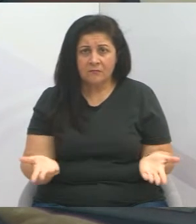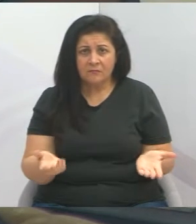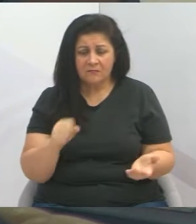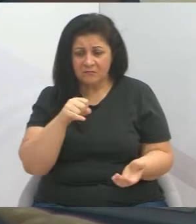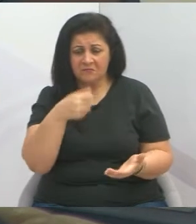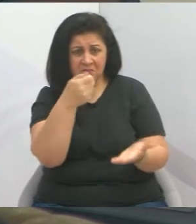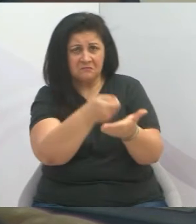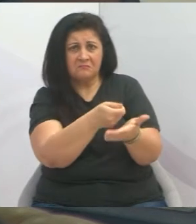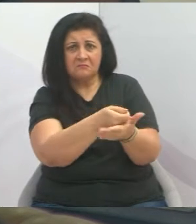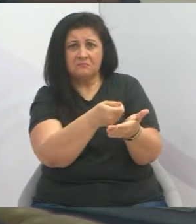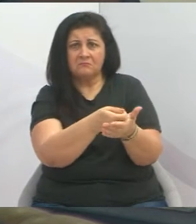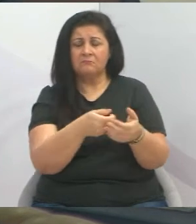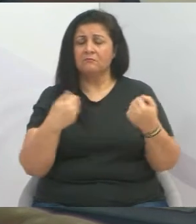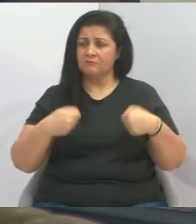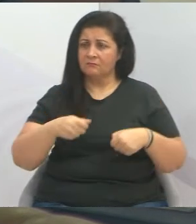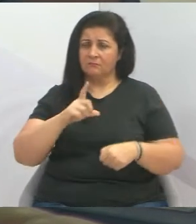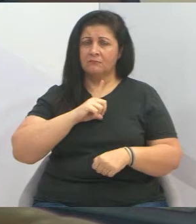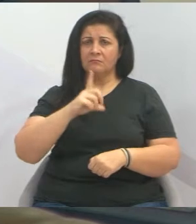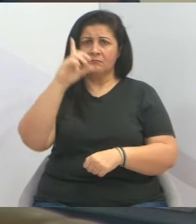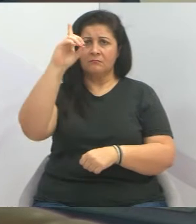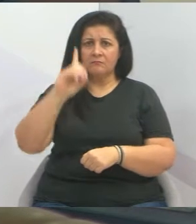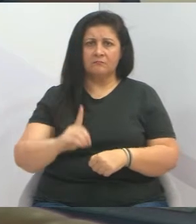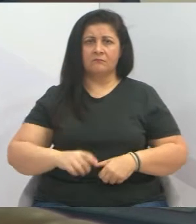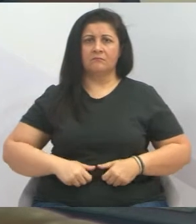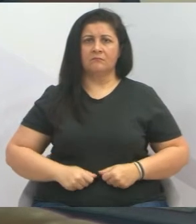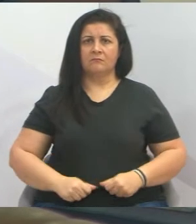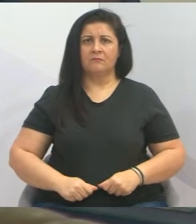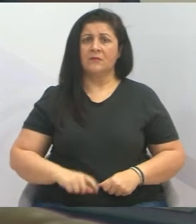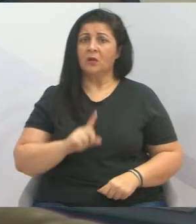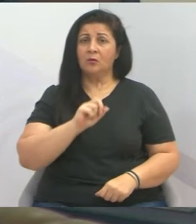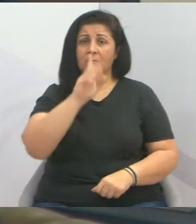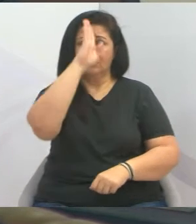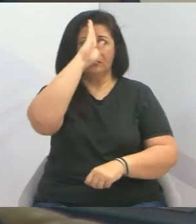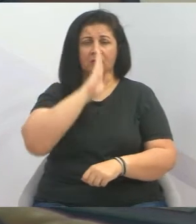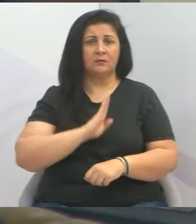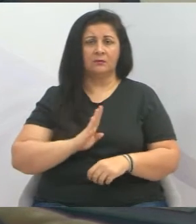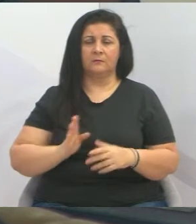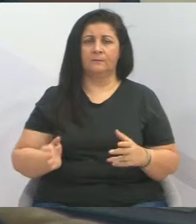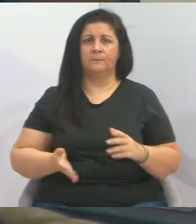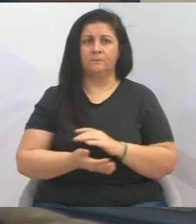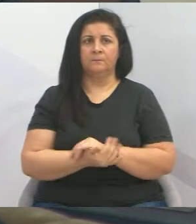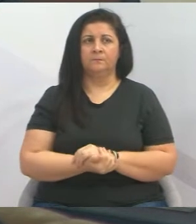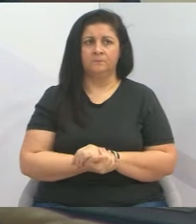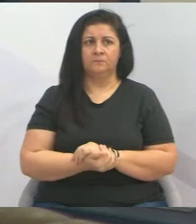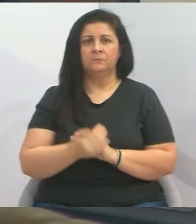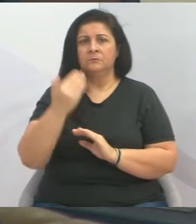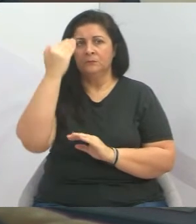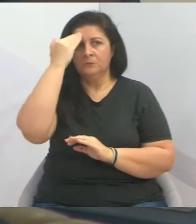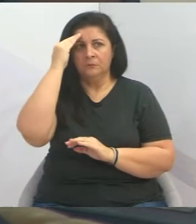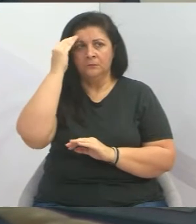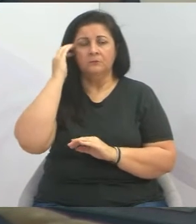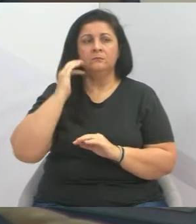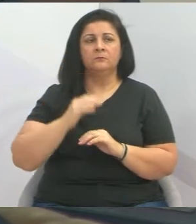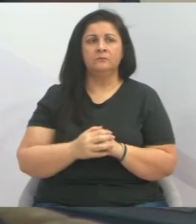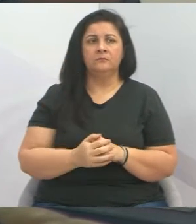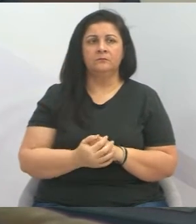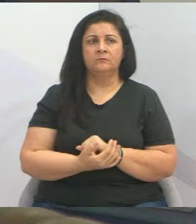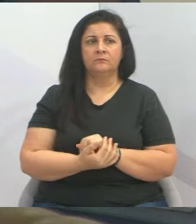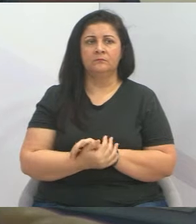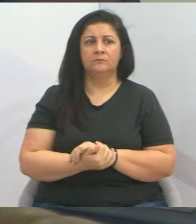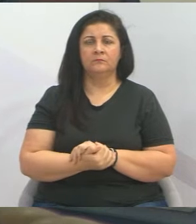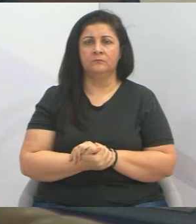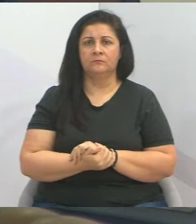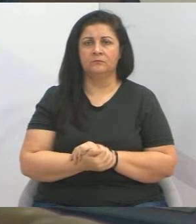se tá pagando até o direito não tá indo pegar gratuito lá é que eu tô entendendo Então